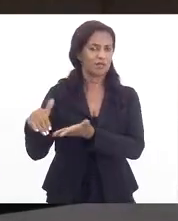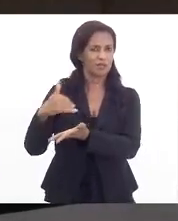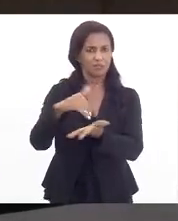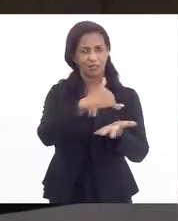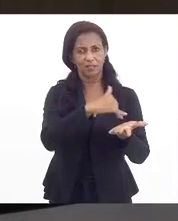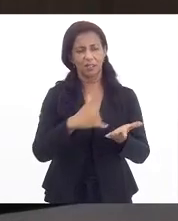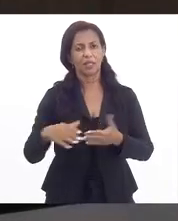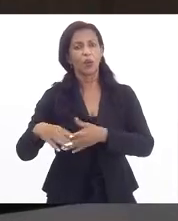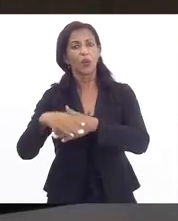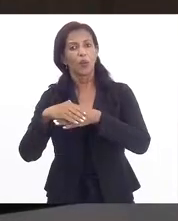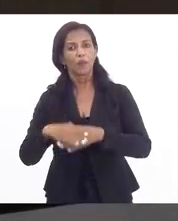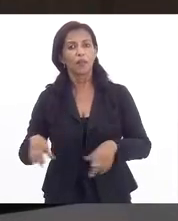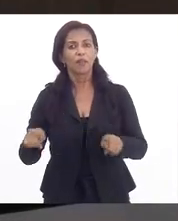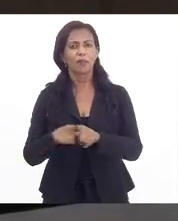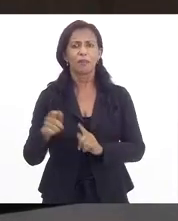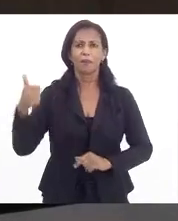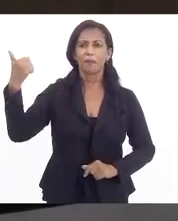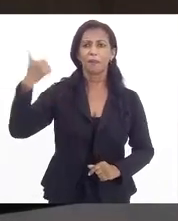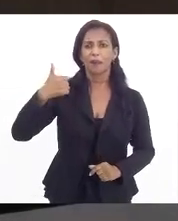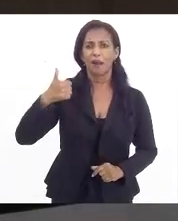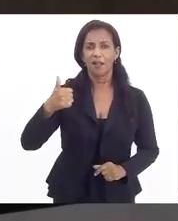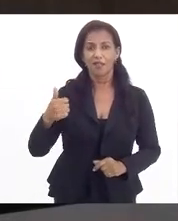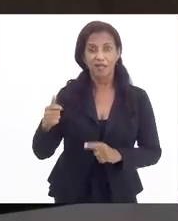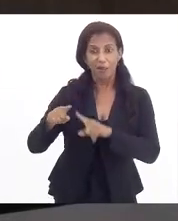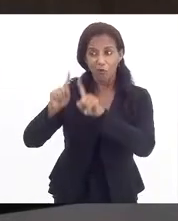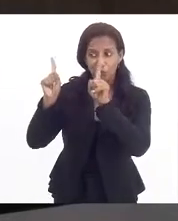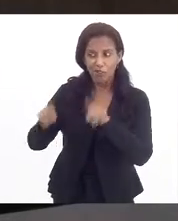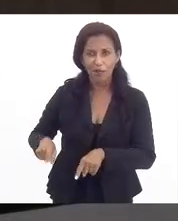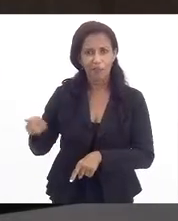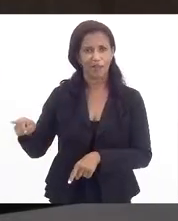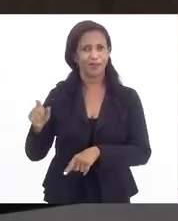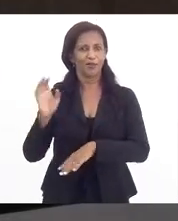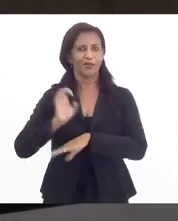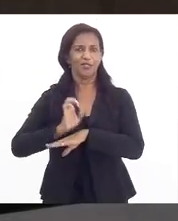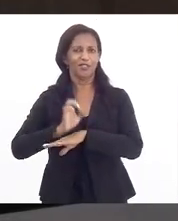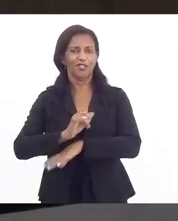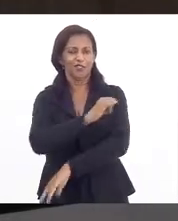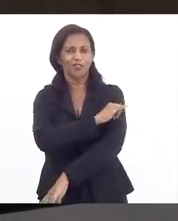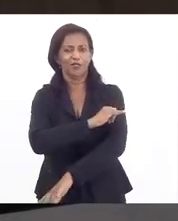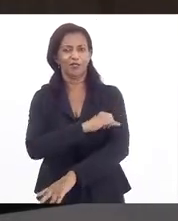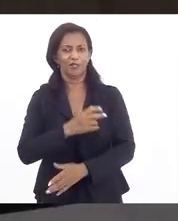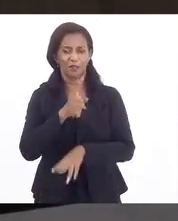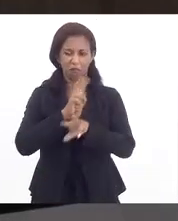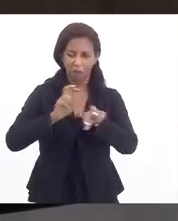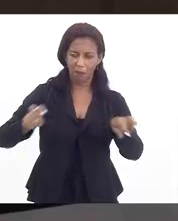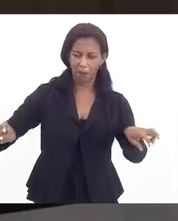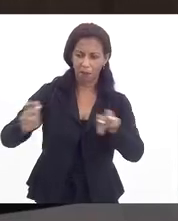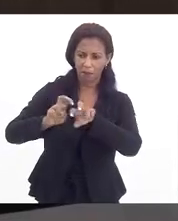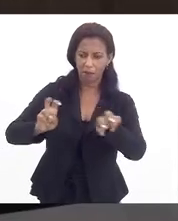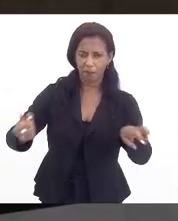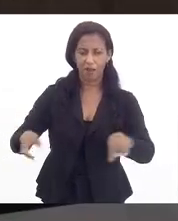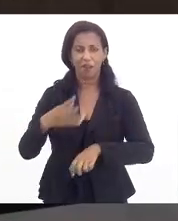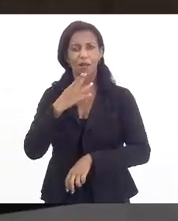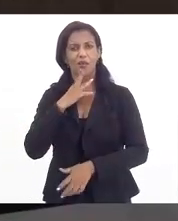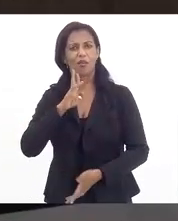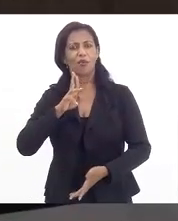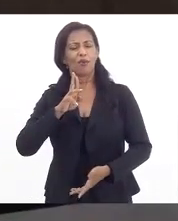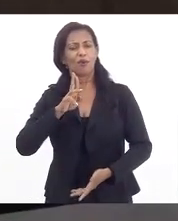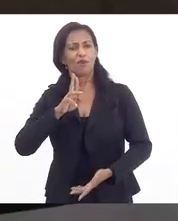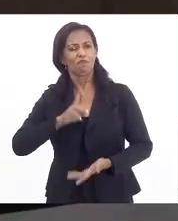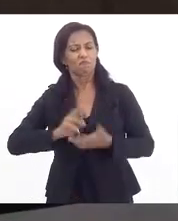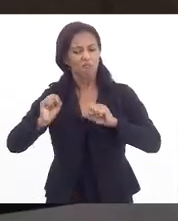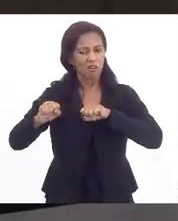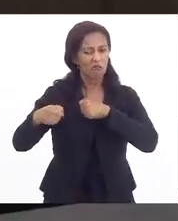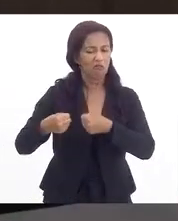secretários e complementar em primeiro lugar e sempre servidores do Estado do Rio de Janeiro é eu reconheço aqui o esforço feito